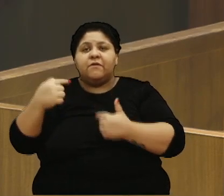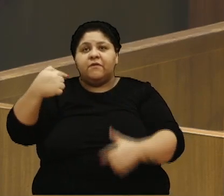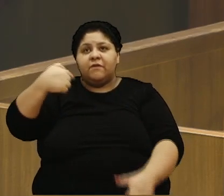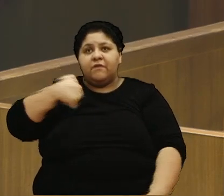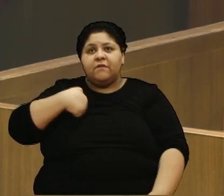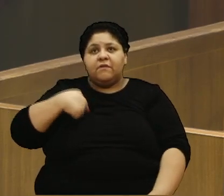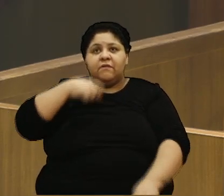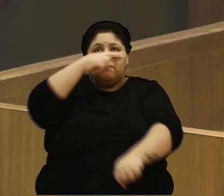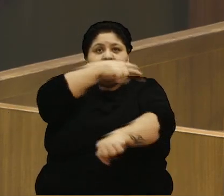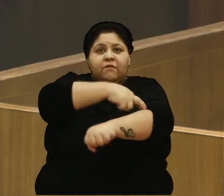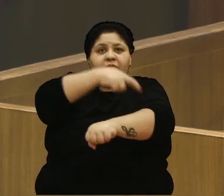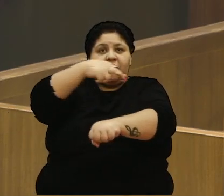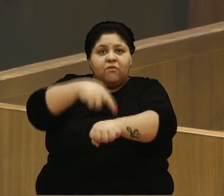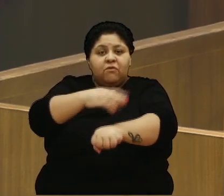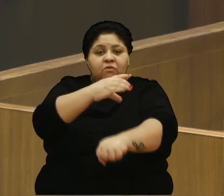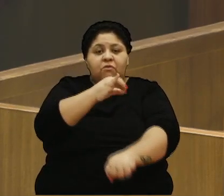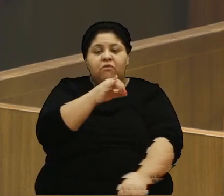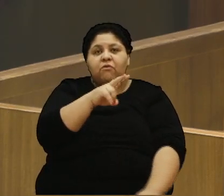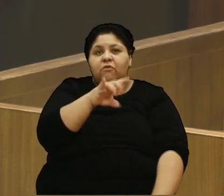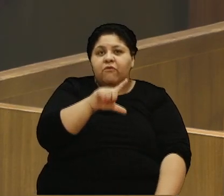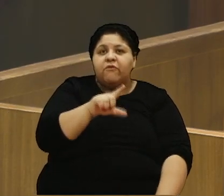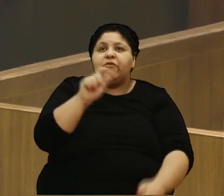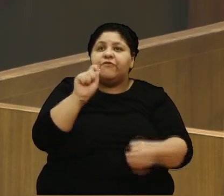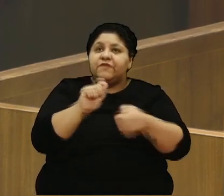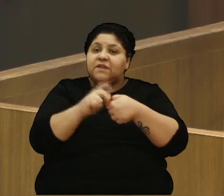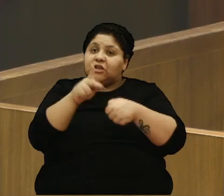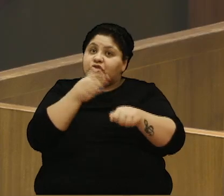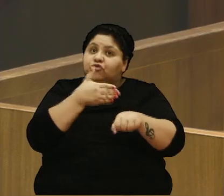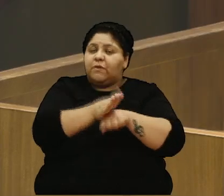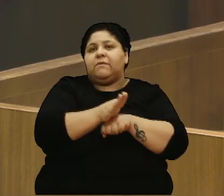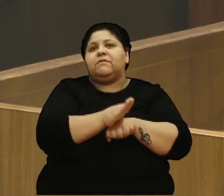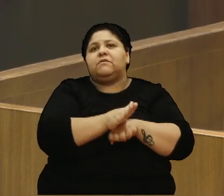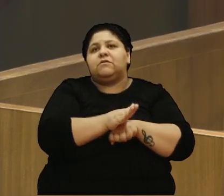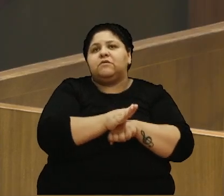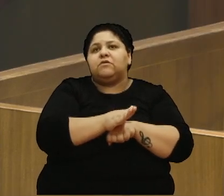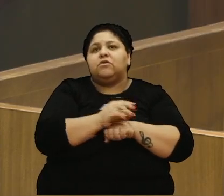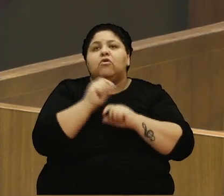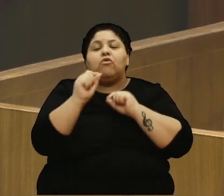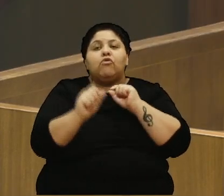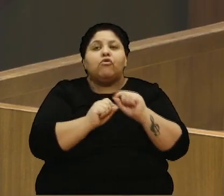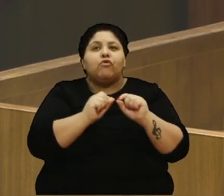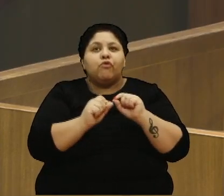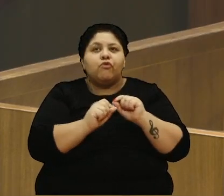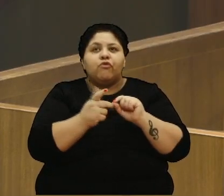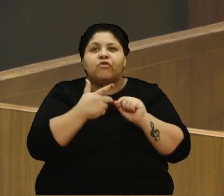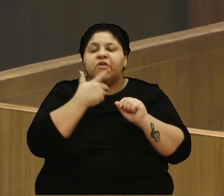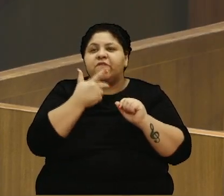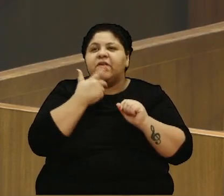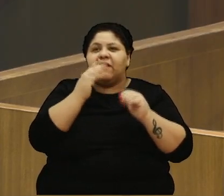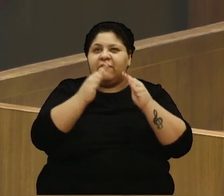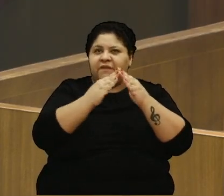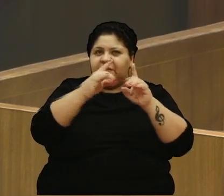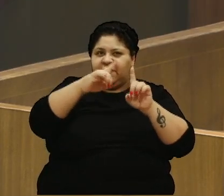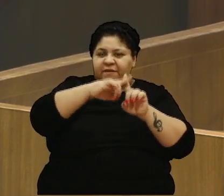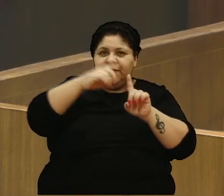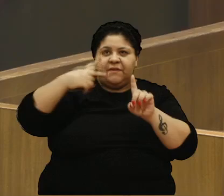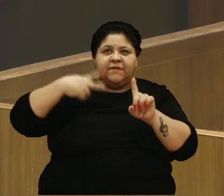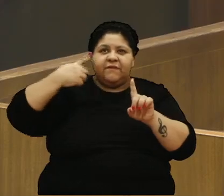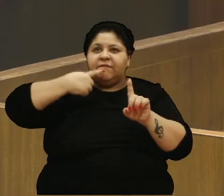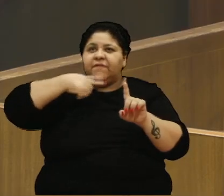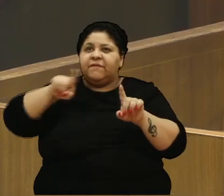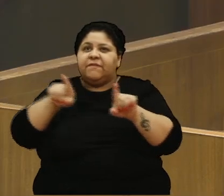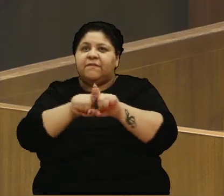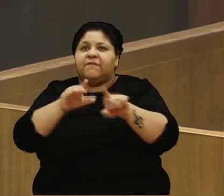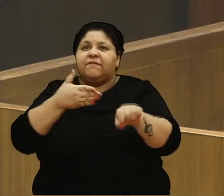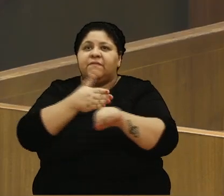Roca Salles, onde os civis fizeram muito a sua parte. E o que ecoava para nós, ou nas igrejas lá onde o vereador Caleb participou também,